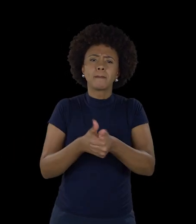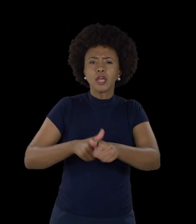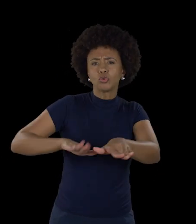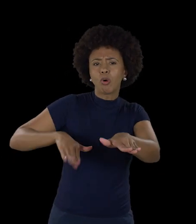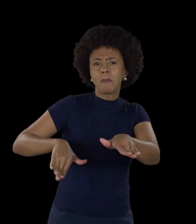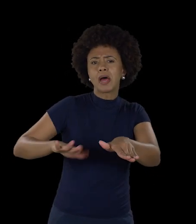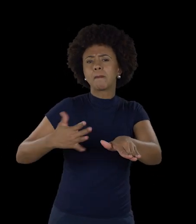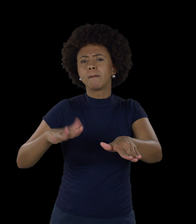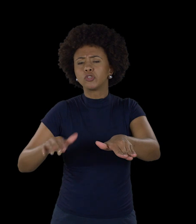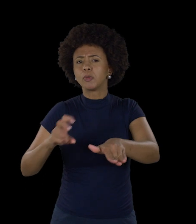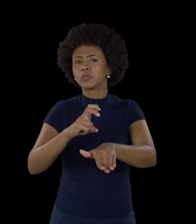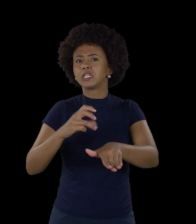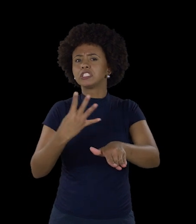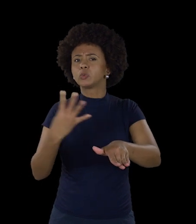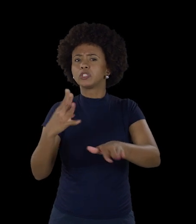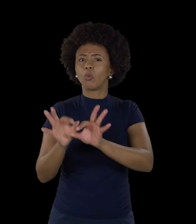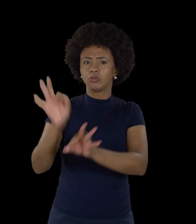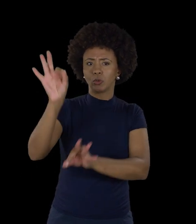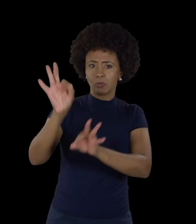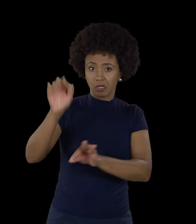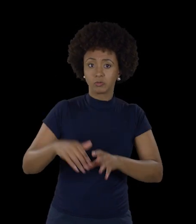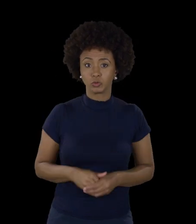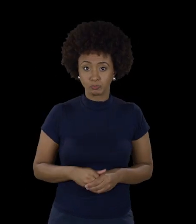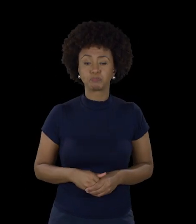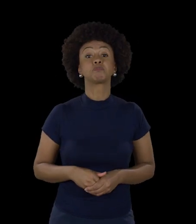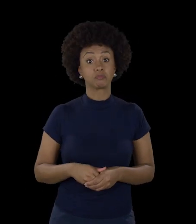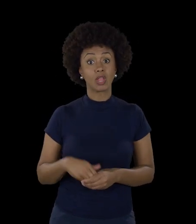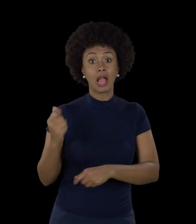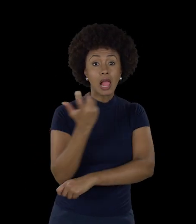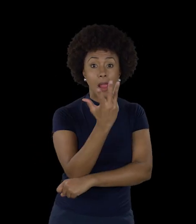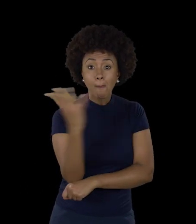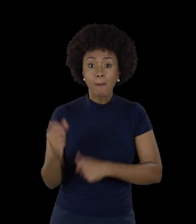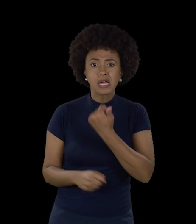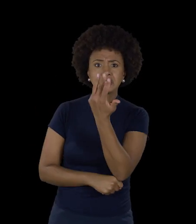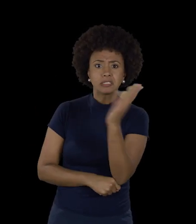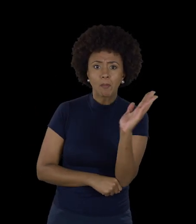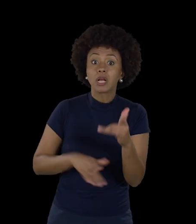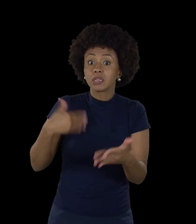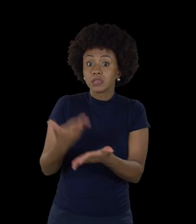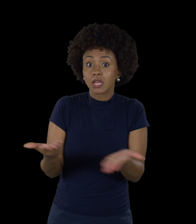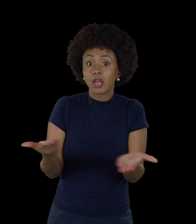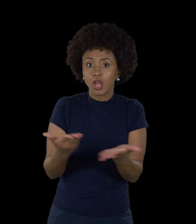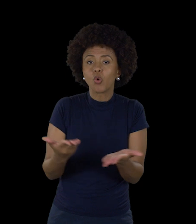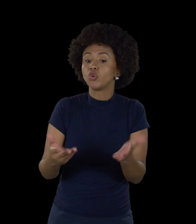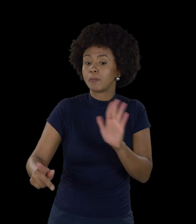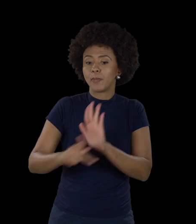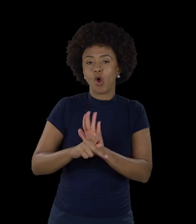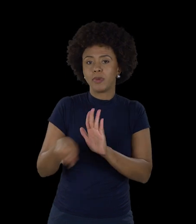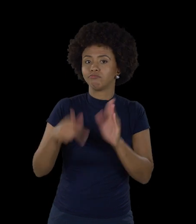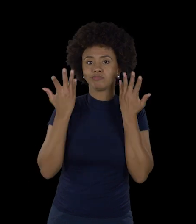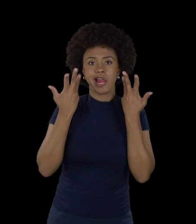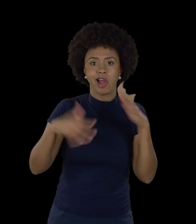do mar. Trechos da Mata Atlântica podem ser vistos no município, reconhecida também por abrigar ampla área de mata